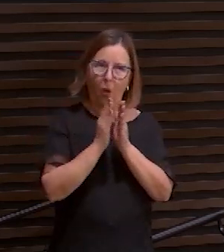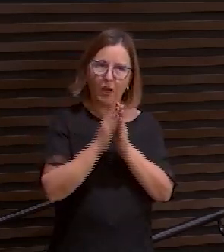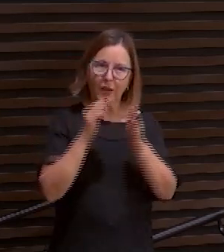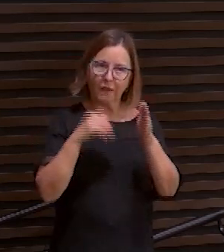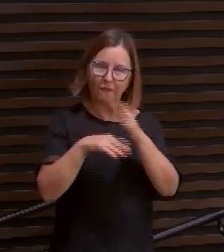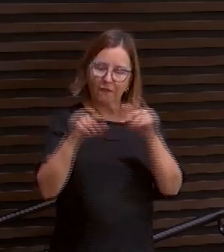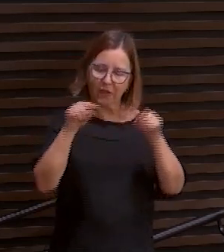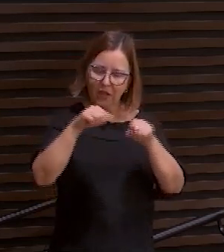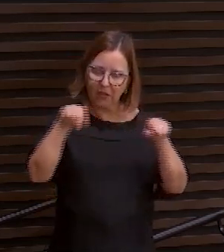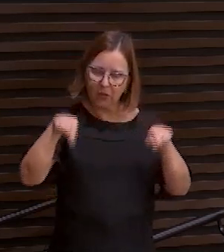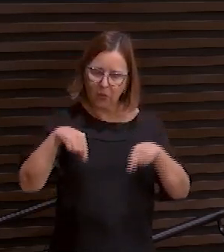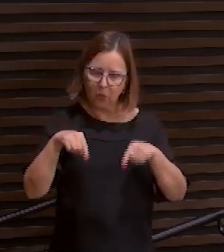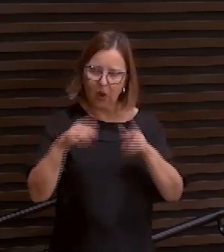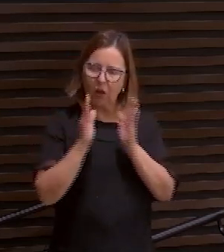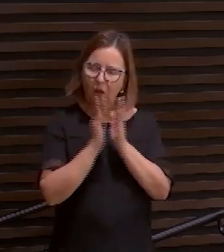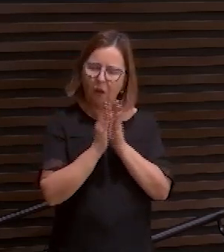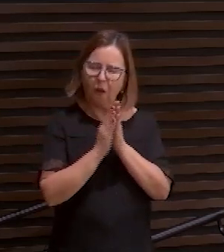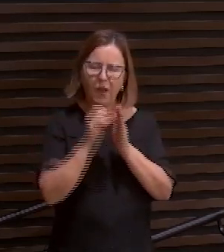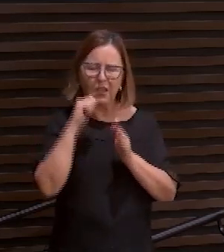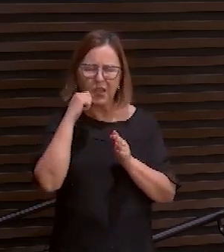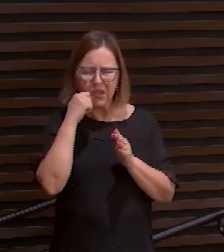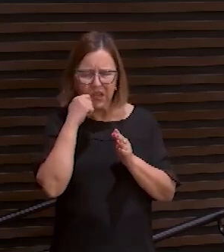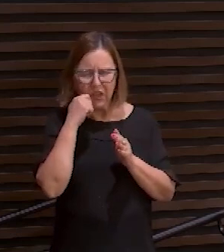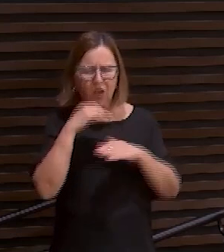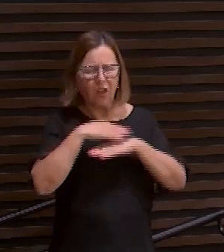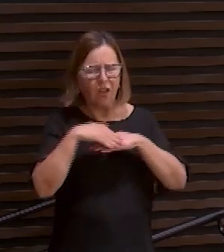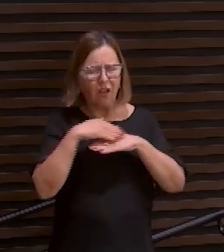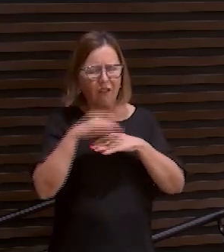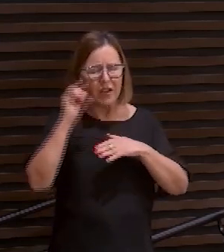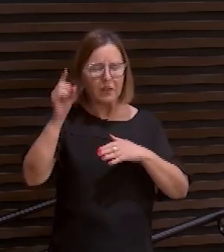vai recompensar. O que é história de fazer propaganda de oração?